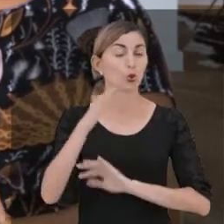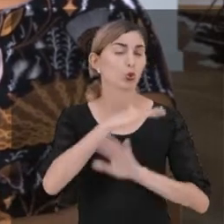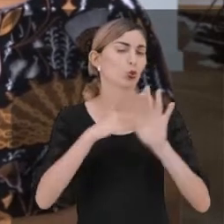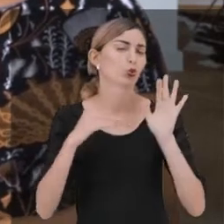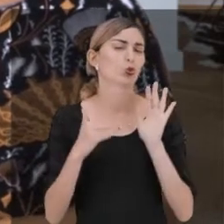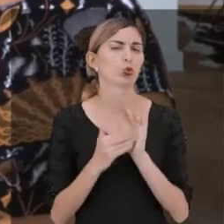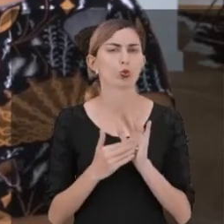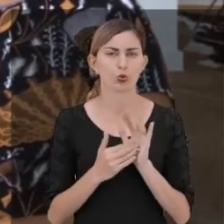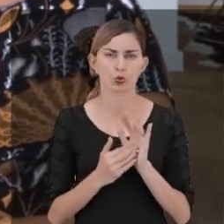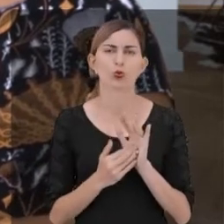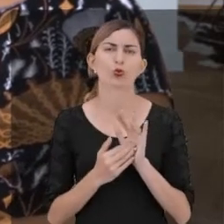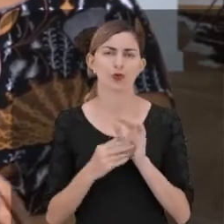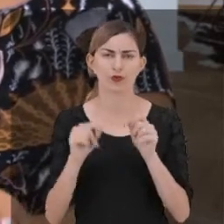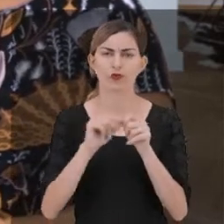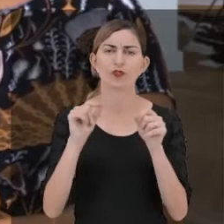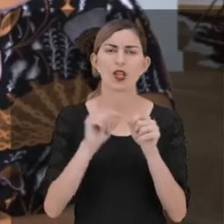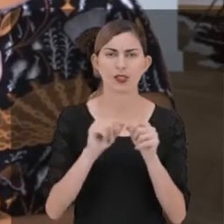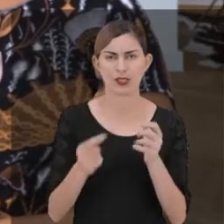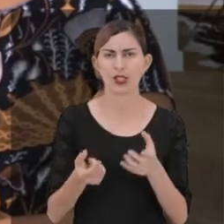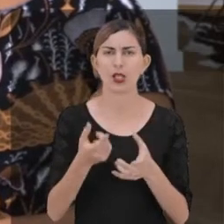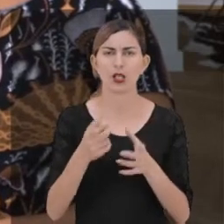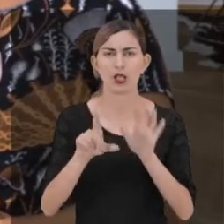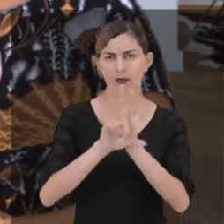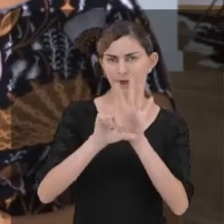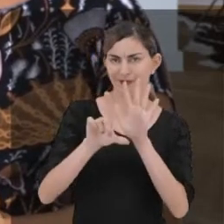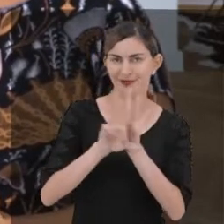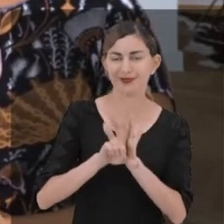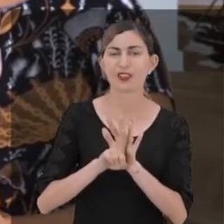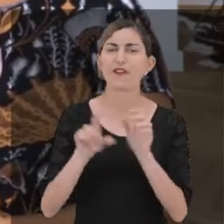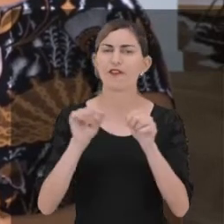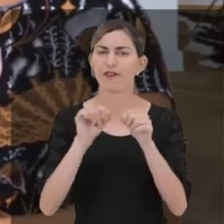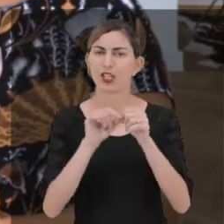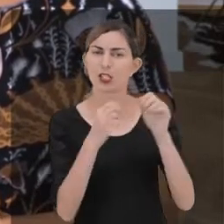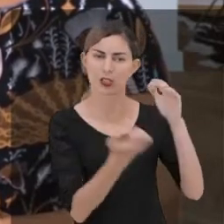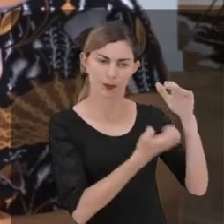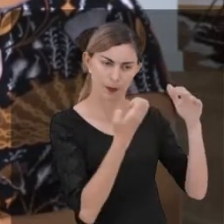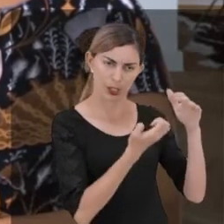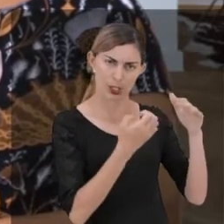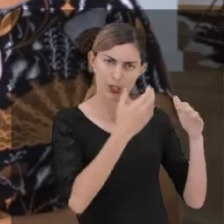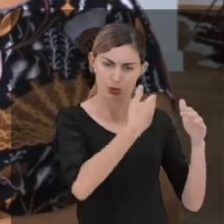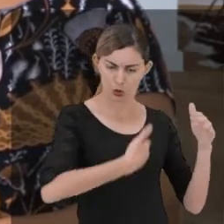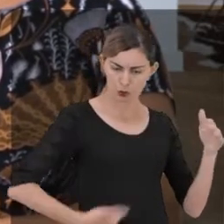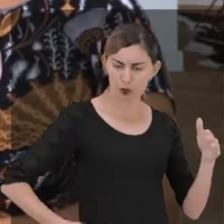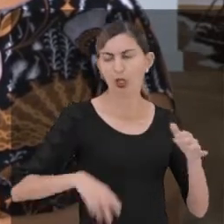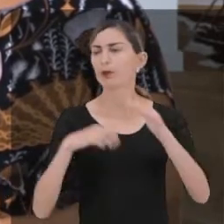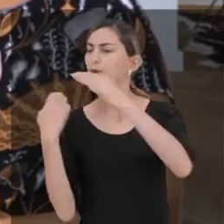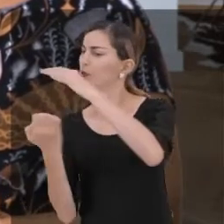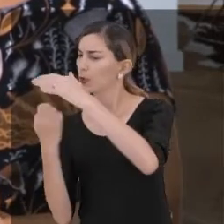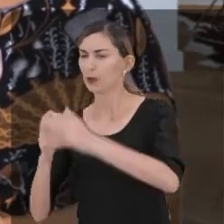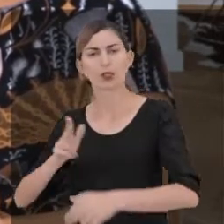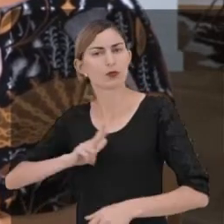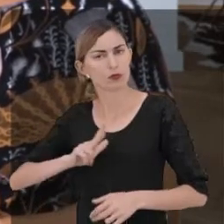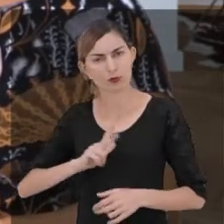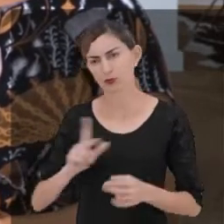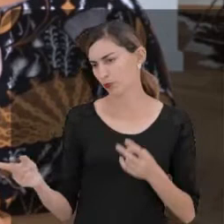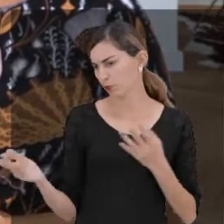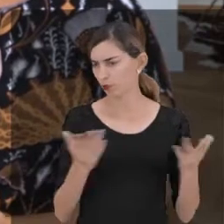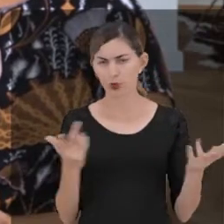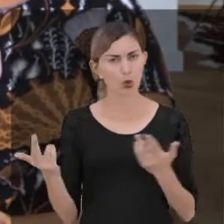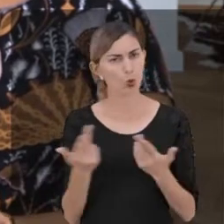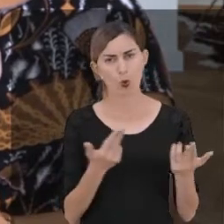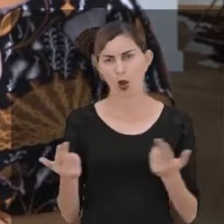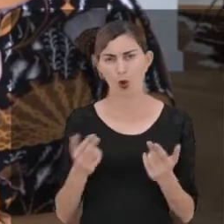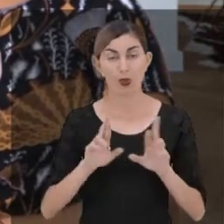Tudo o que se possa fazer em termos legais vai ser feito tanto na empresa pública quanto na empresa privada.